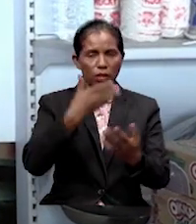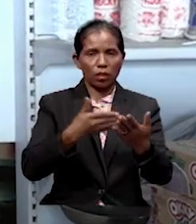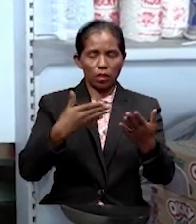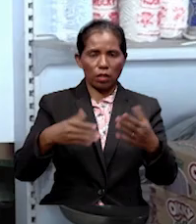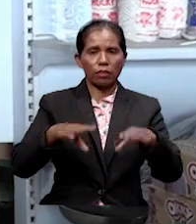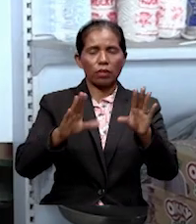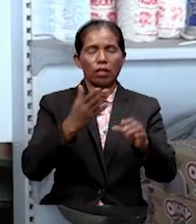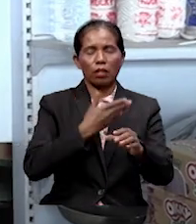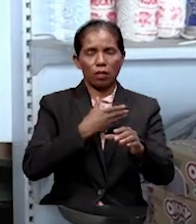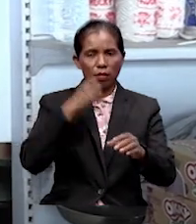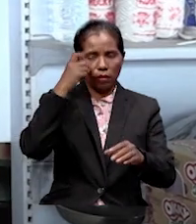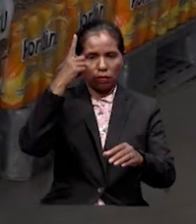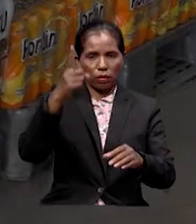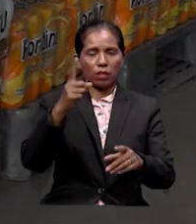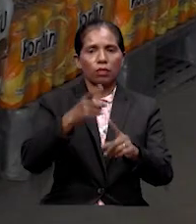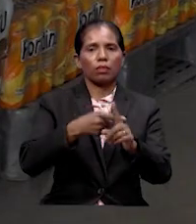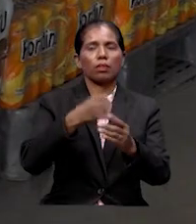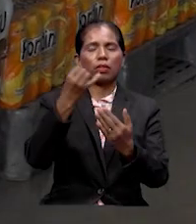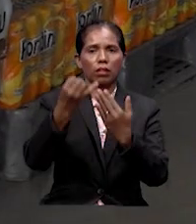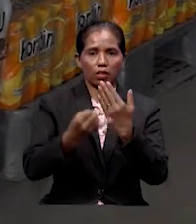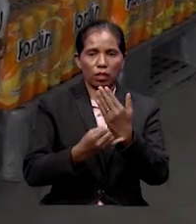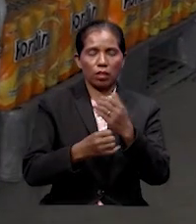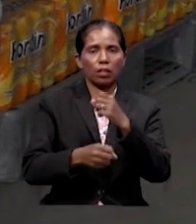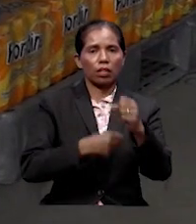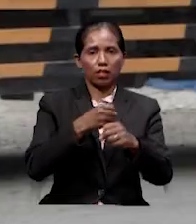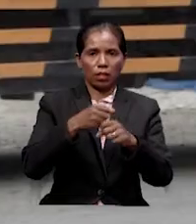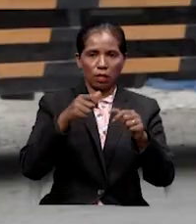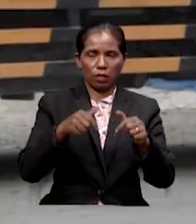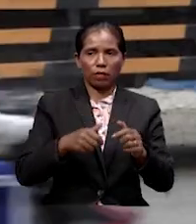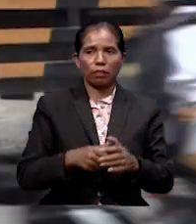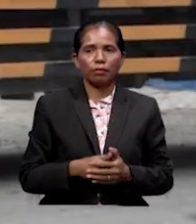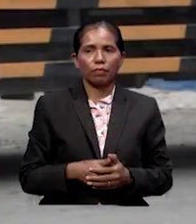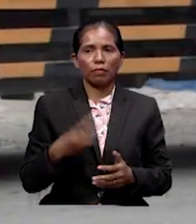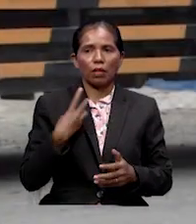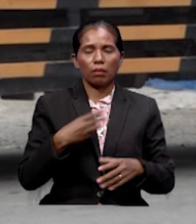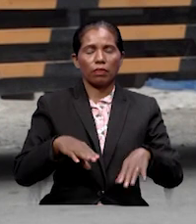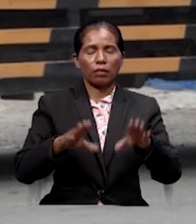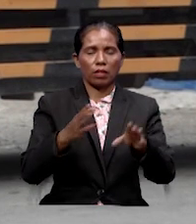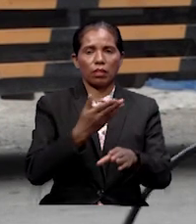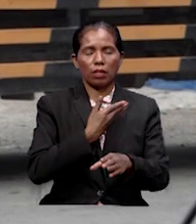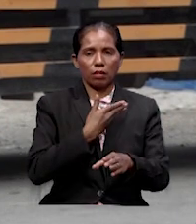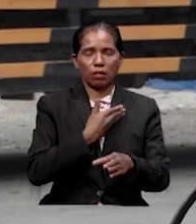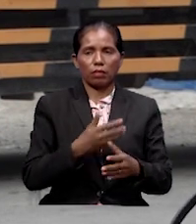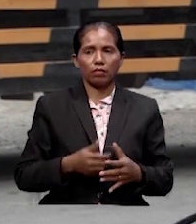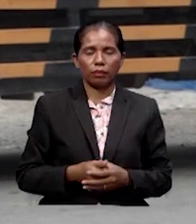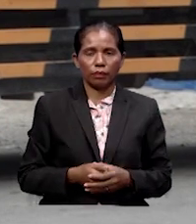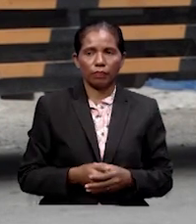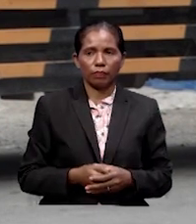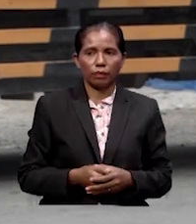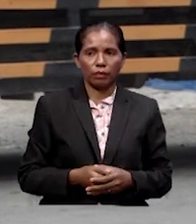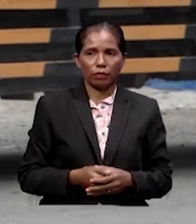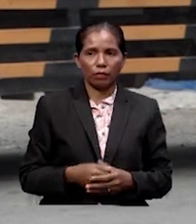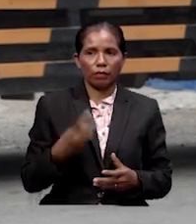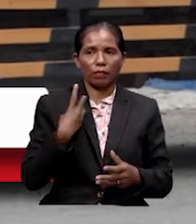e Nebessai de repente e a Fulan Zaneiro Tinané. Langanamos agora Folha e Saiotu. Sim, agora essa. Langana.